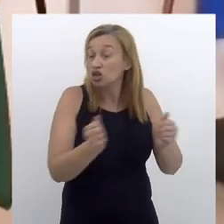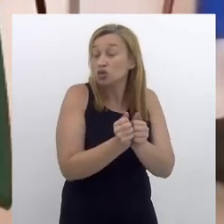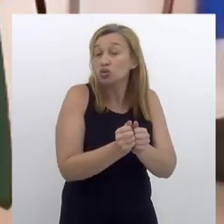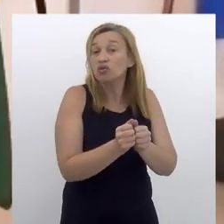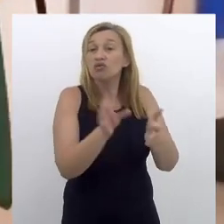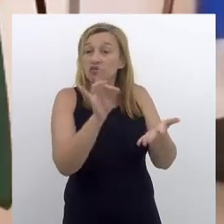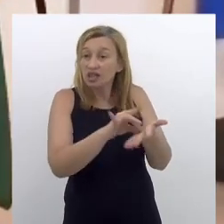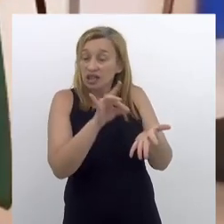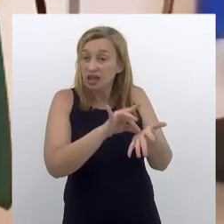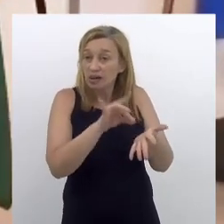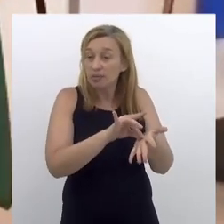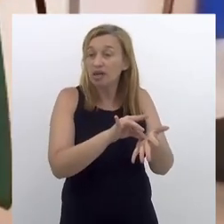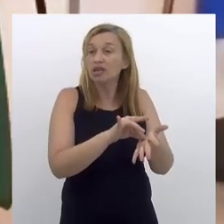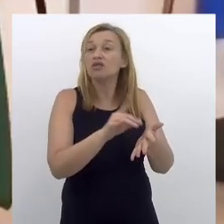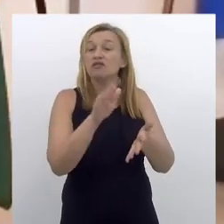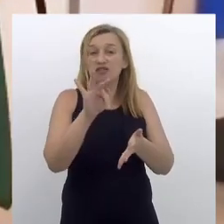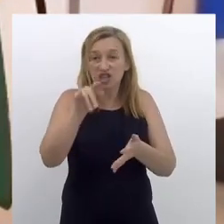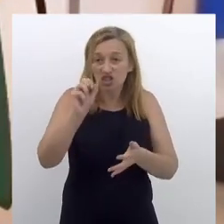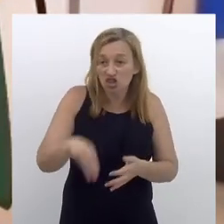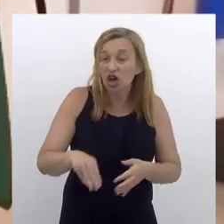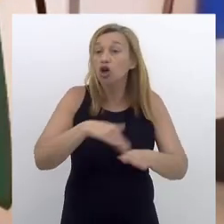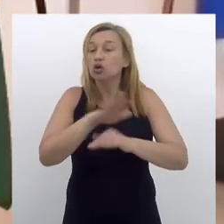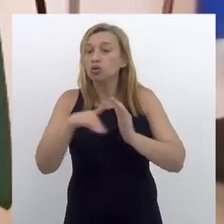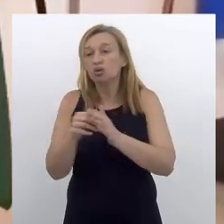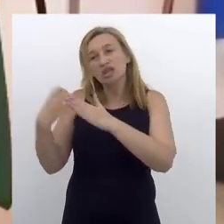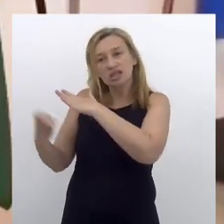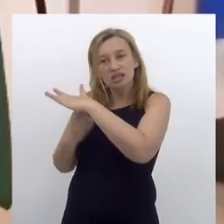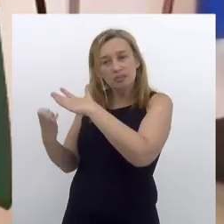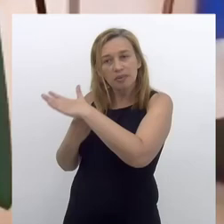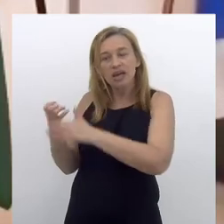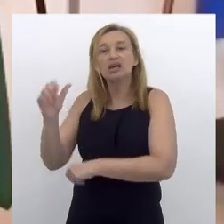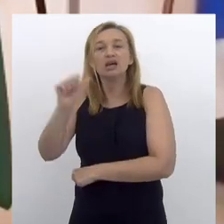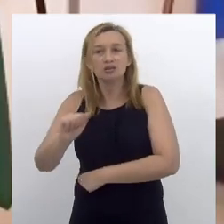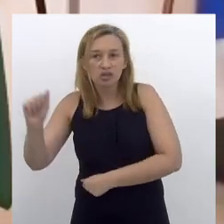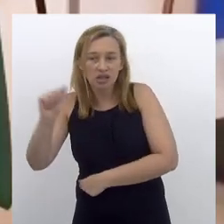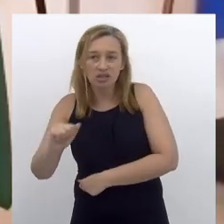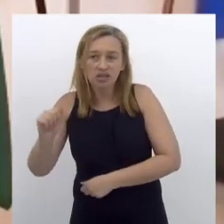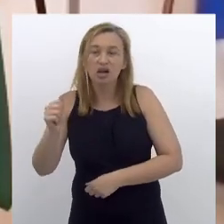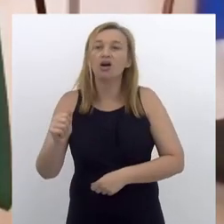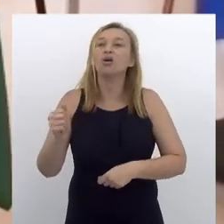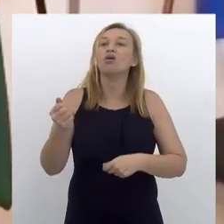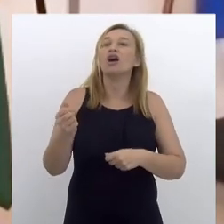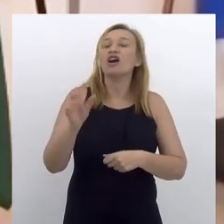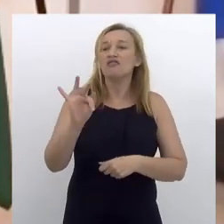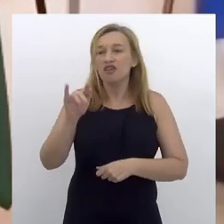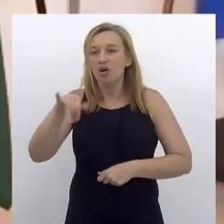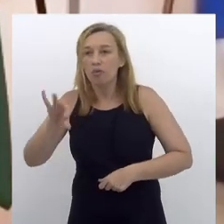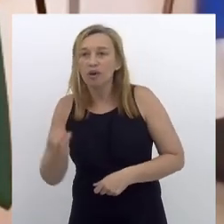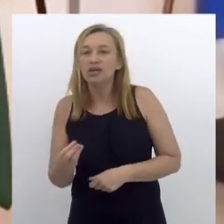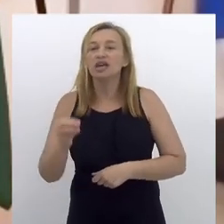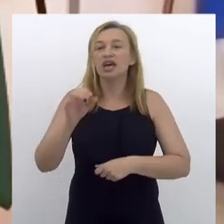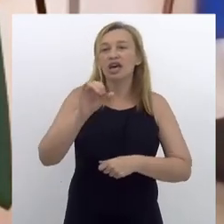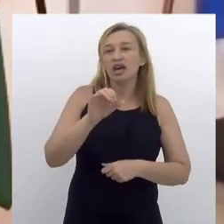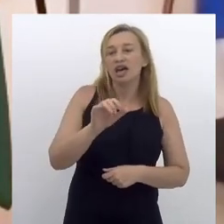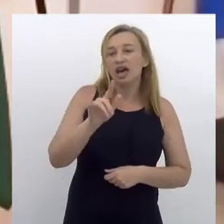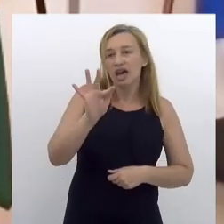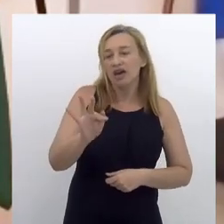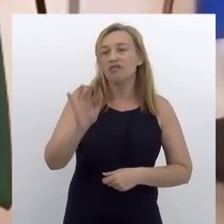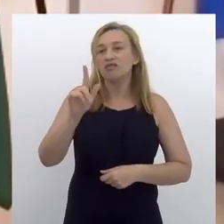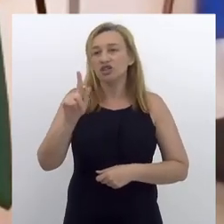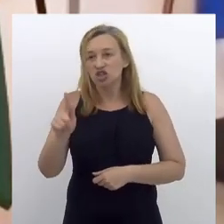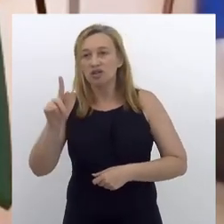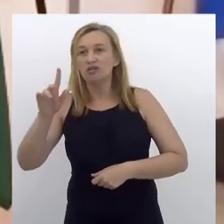tem que juntar realmente as entidades, FIRJAN, Rio Indústria, Associação Comercial, FEComércio,